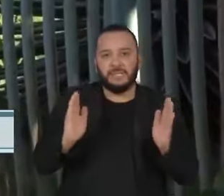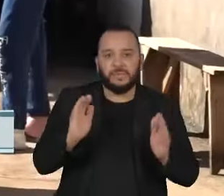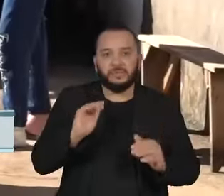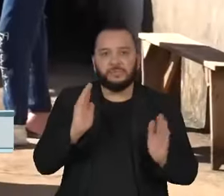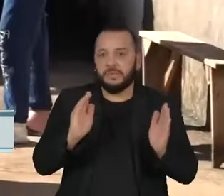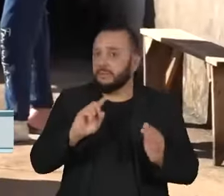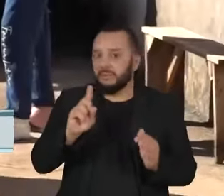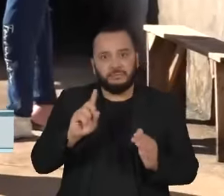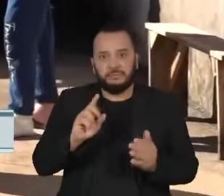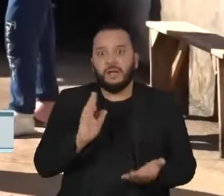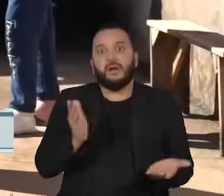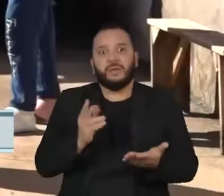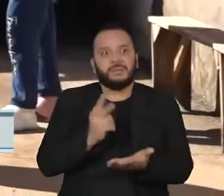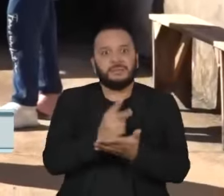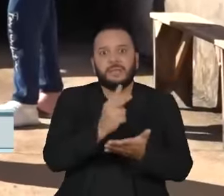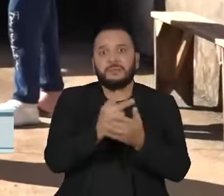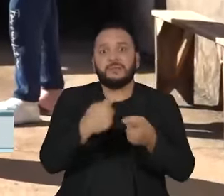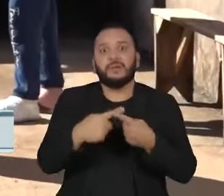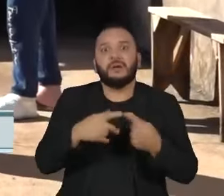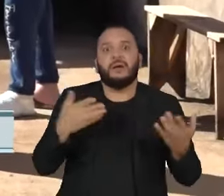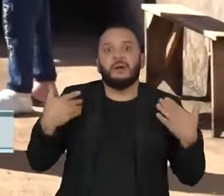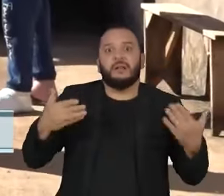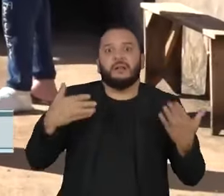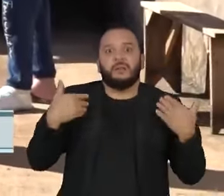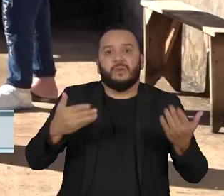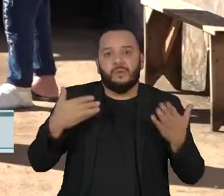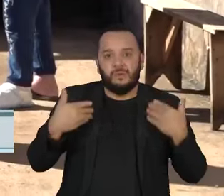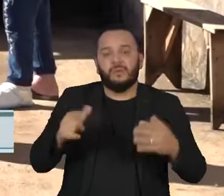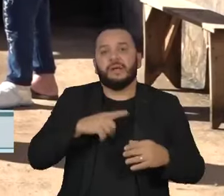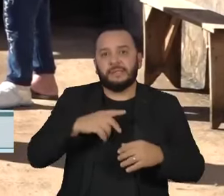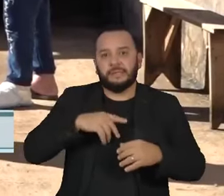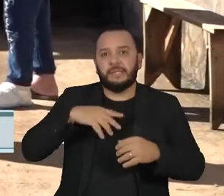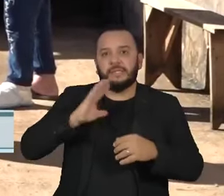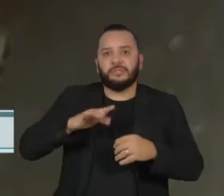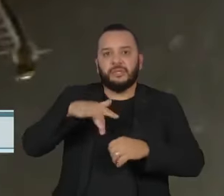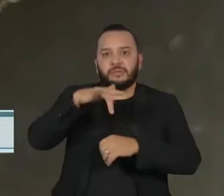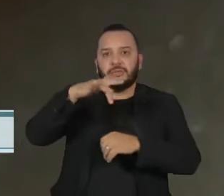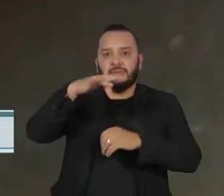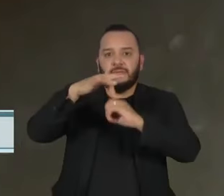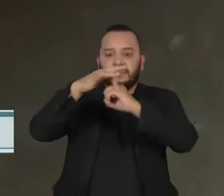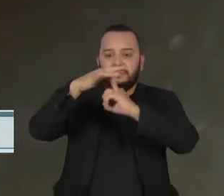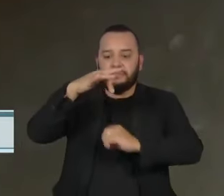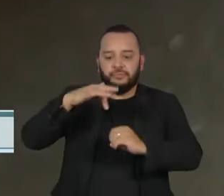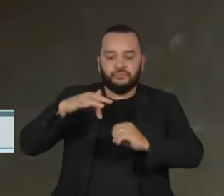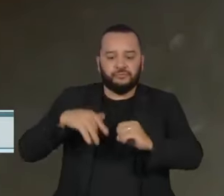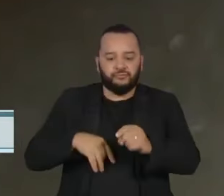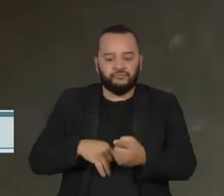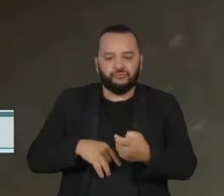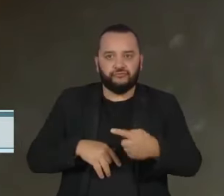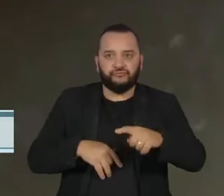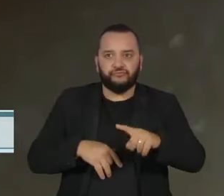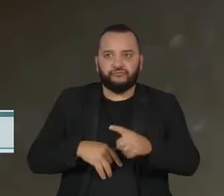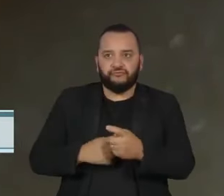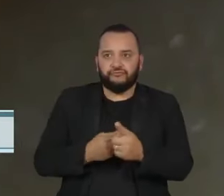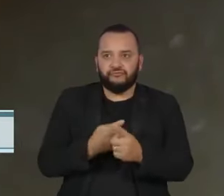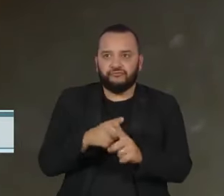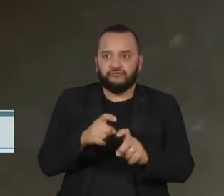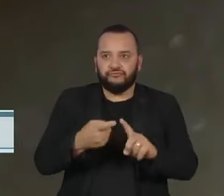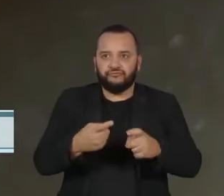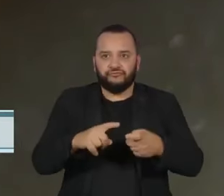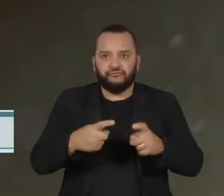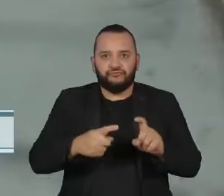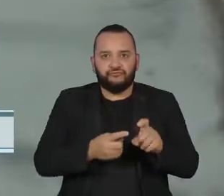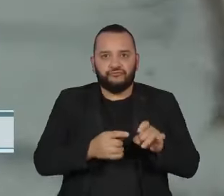que as temperaturas mais elevadas aceleram o ciclo de reprodução do mosquito, aceleram a atividade do